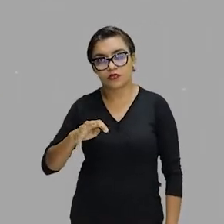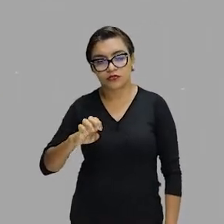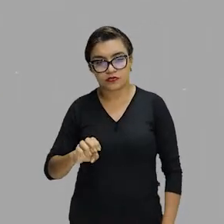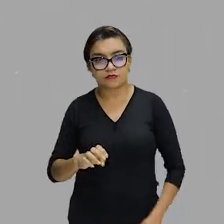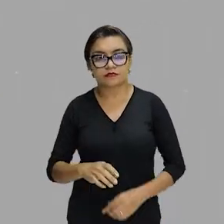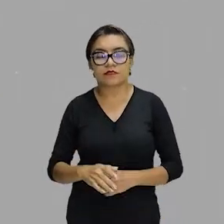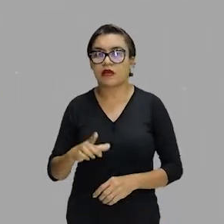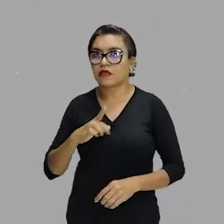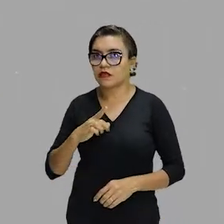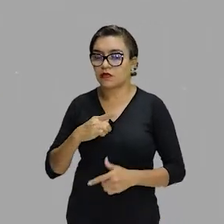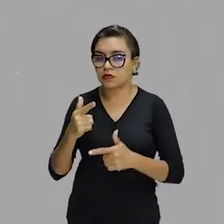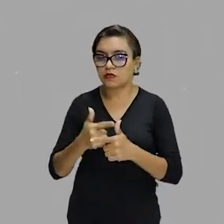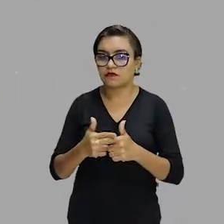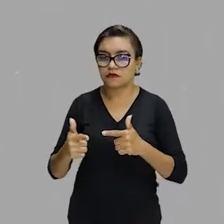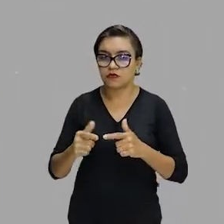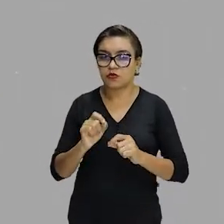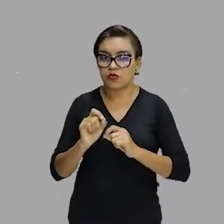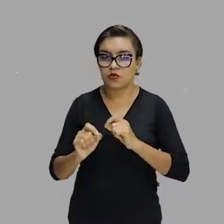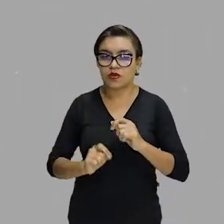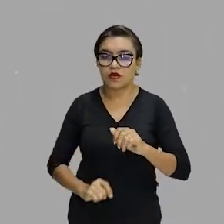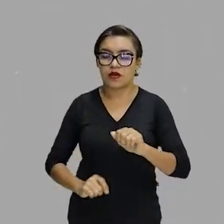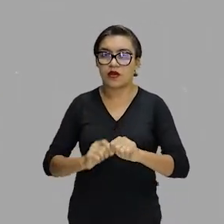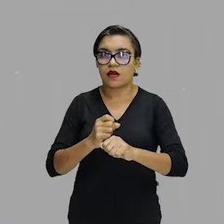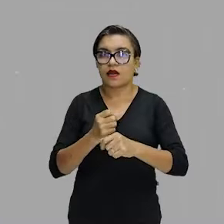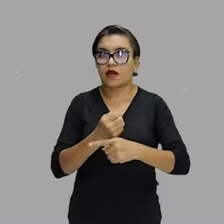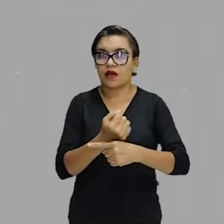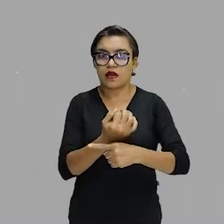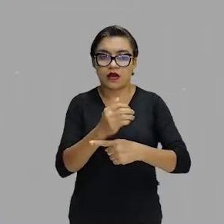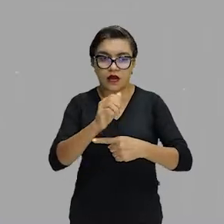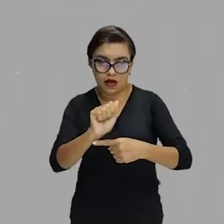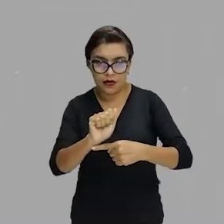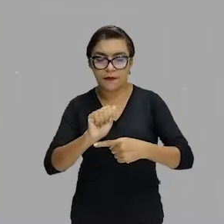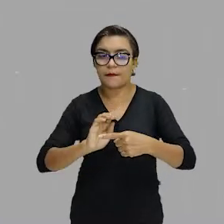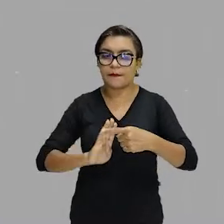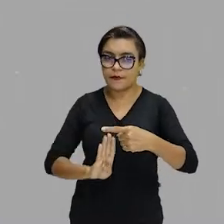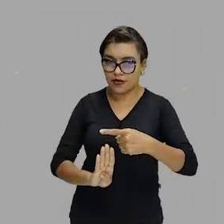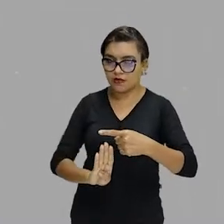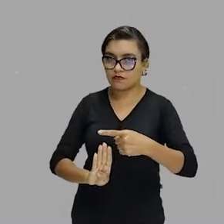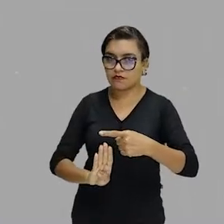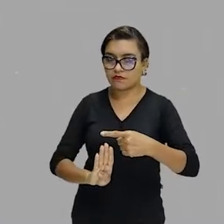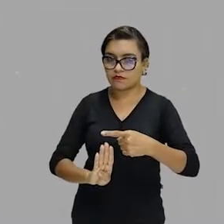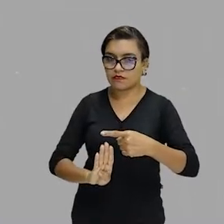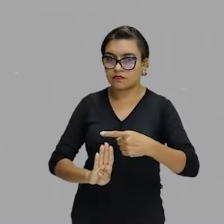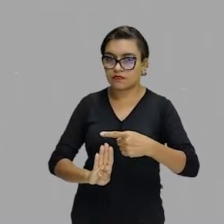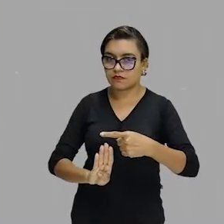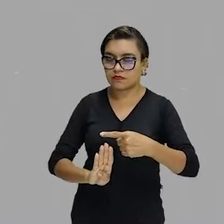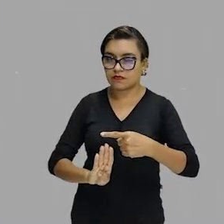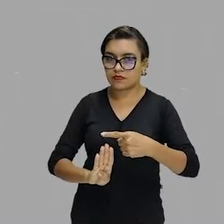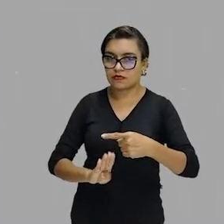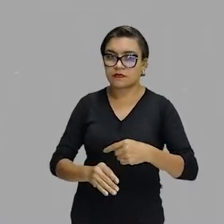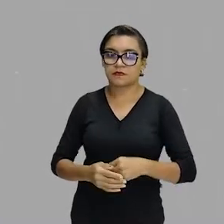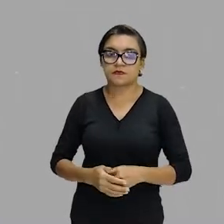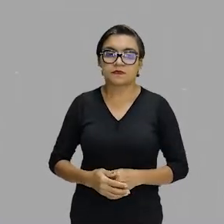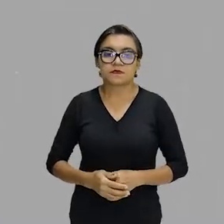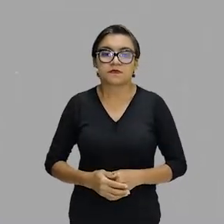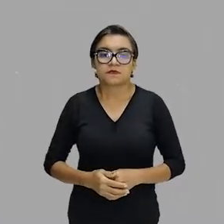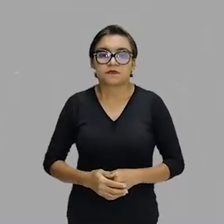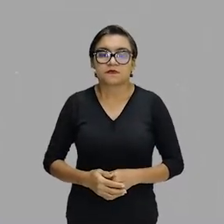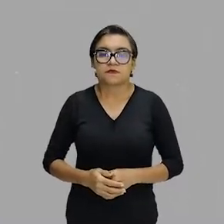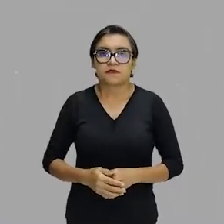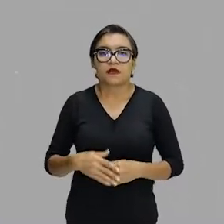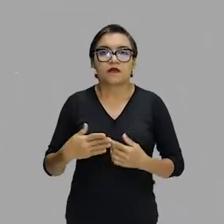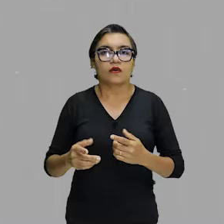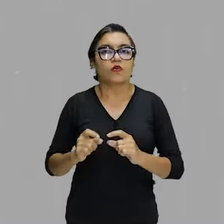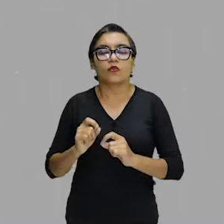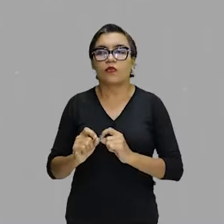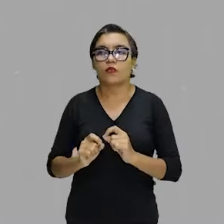com o B, lembrando que esse B não vai poder ser zero, porque não existe fração com denominador zero, tudo bem? Então, quando